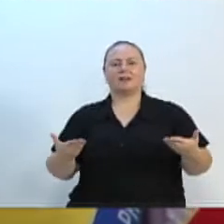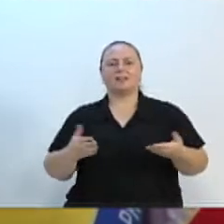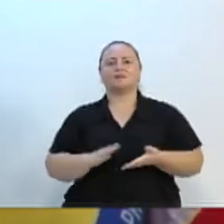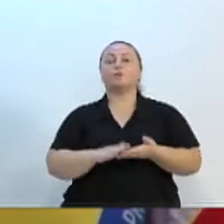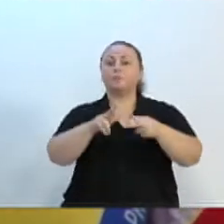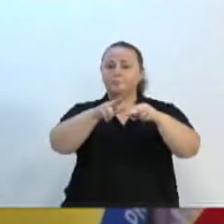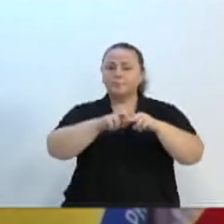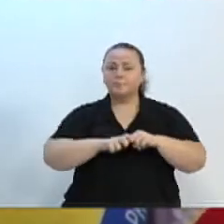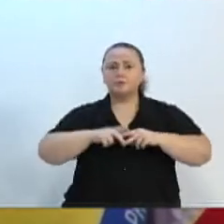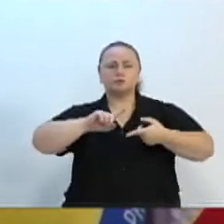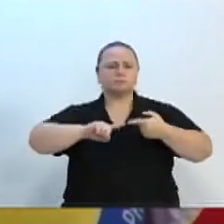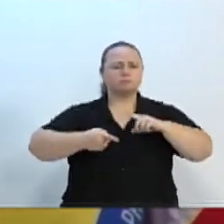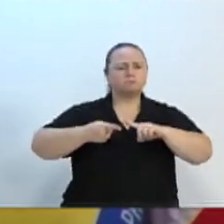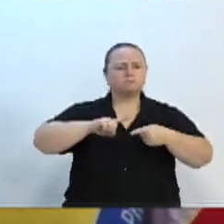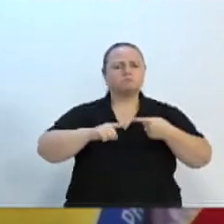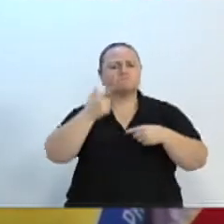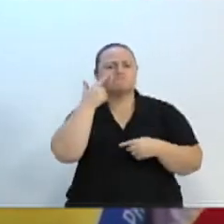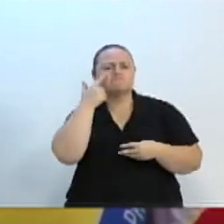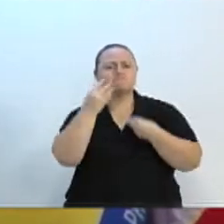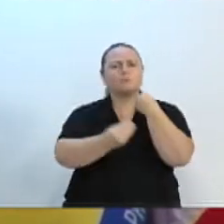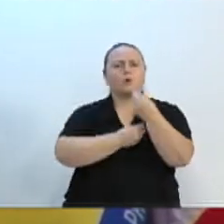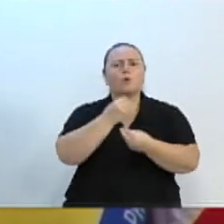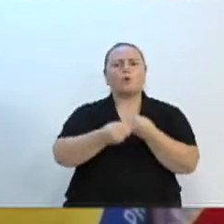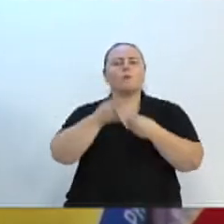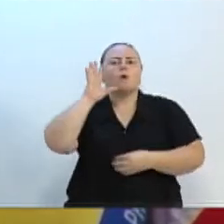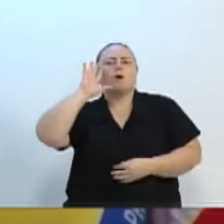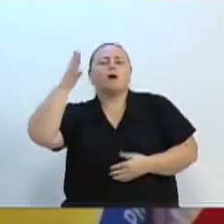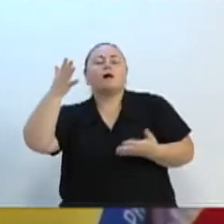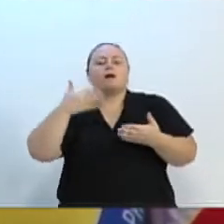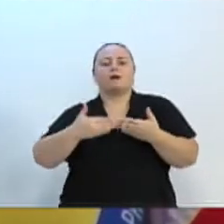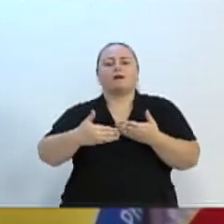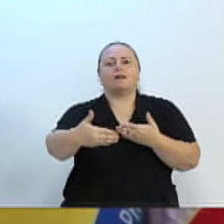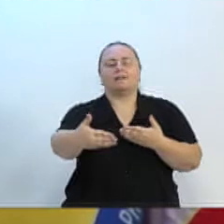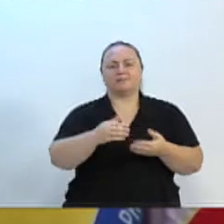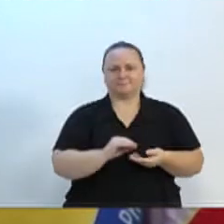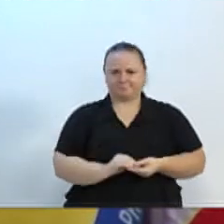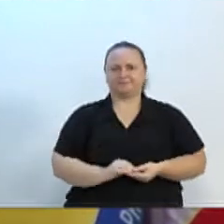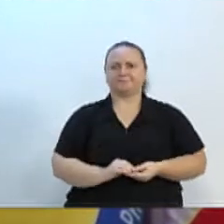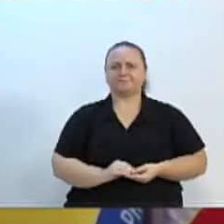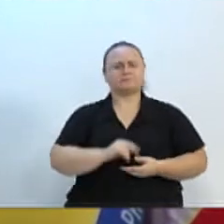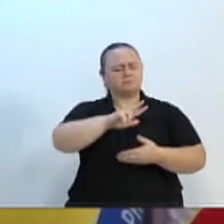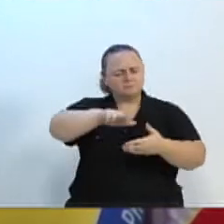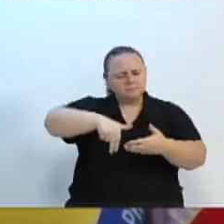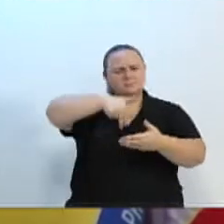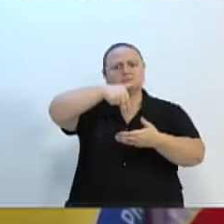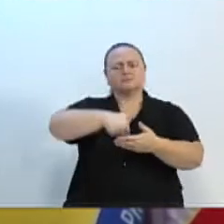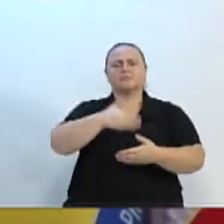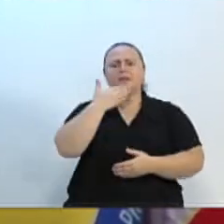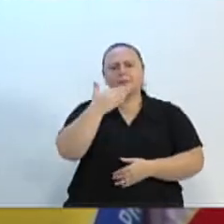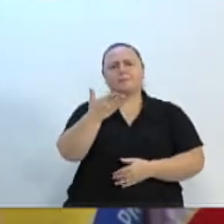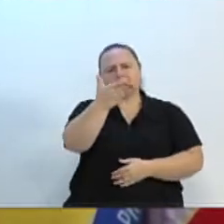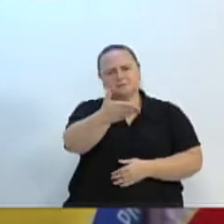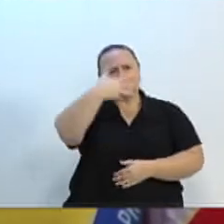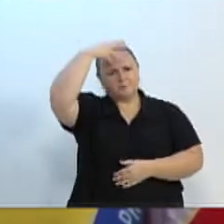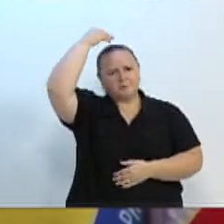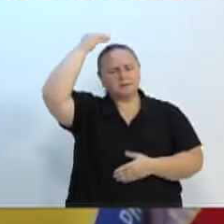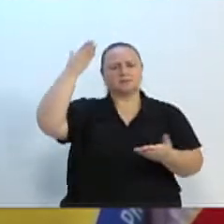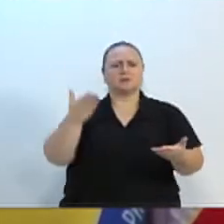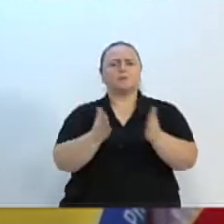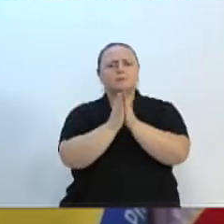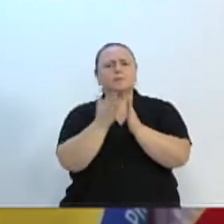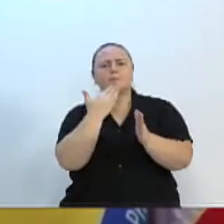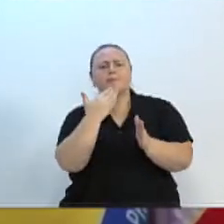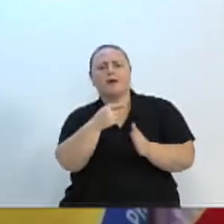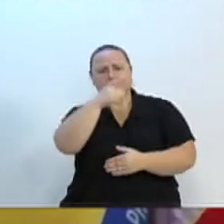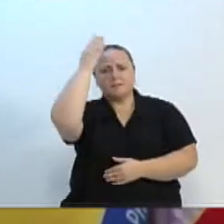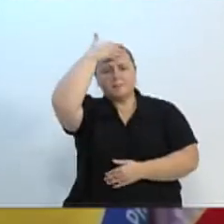conversar e procurar, na verdade, encaminhar essas demandas para frente. Faça esse pedido aqui em tribuna, para que o líder de governo possa fazer essa conexão e a gente dialogar em